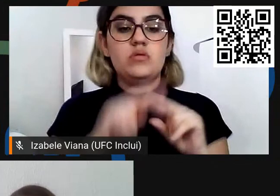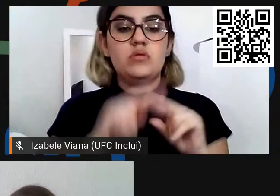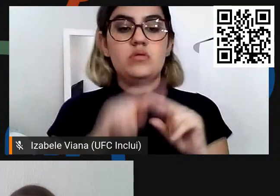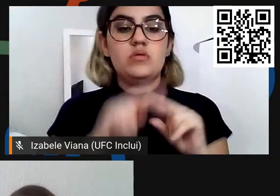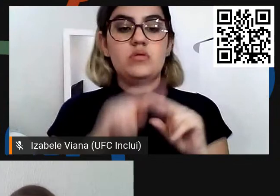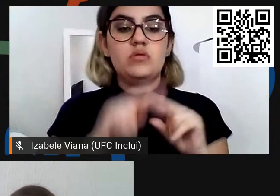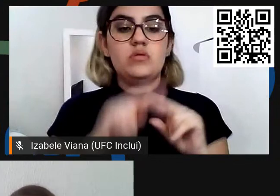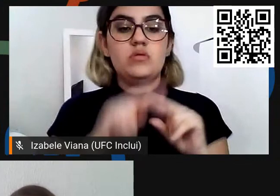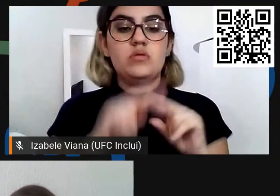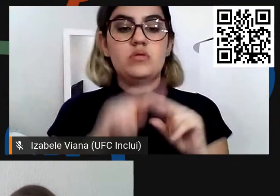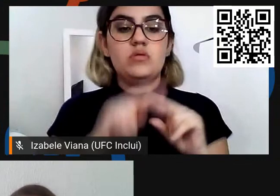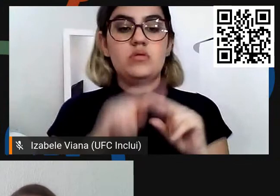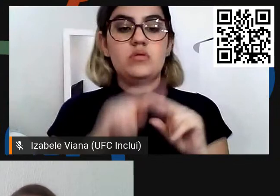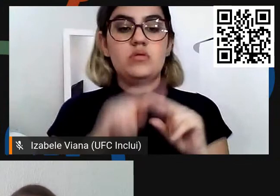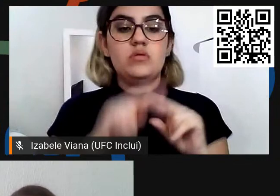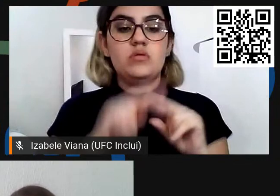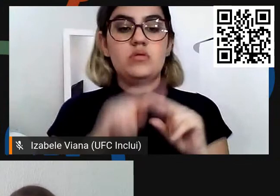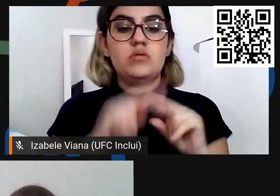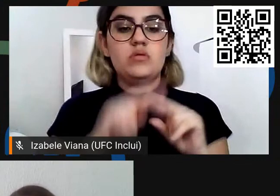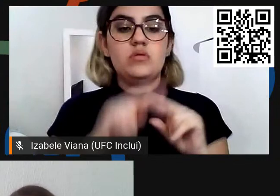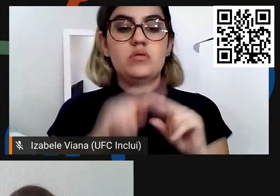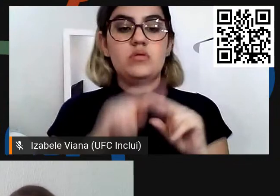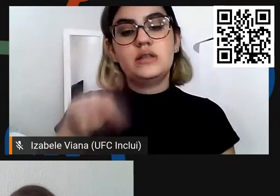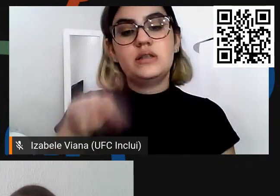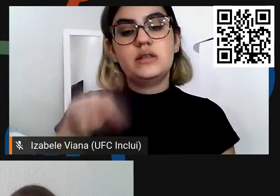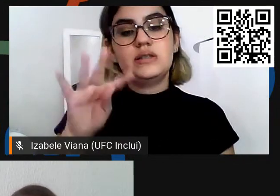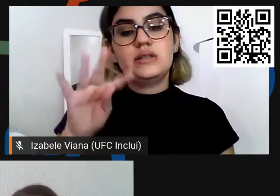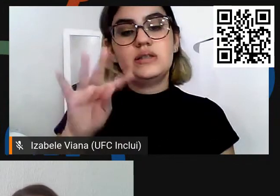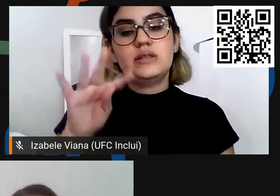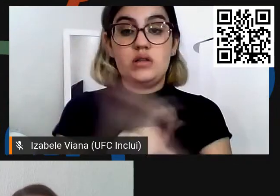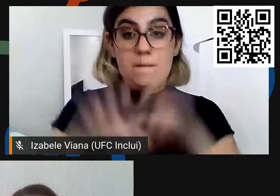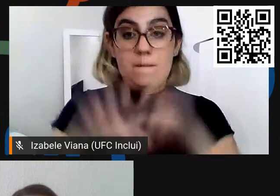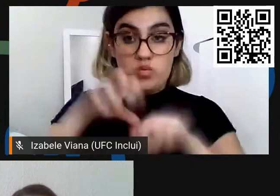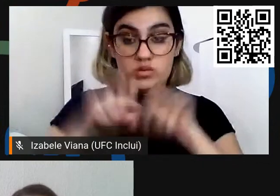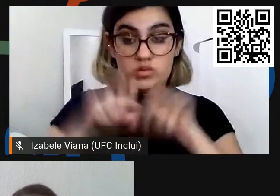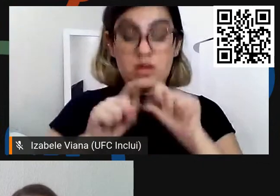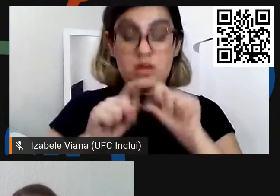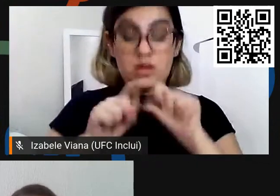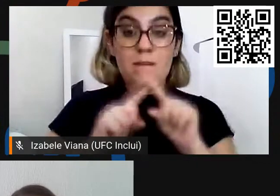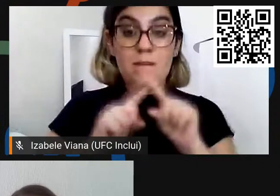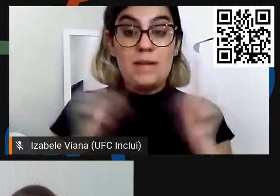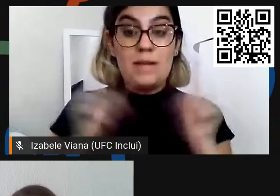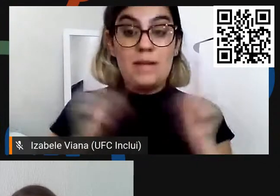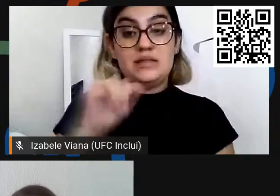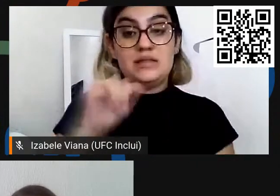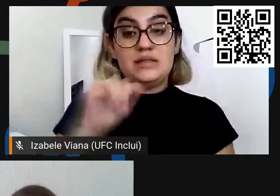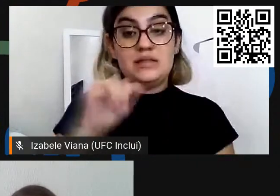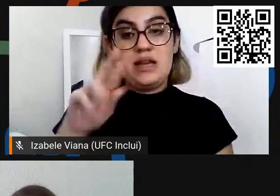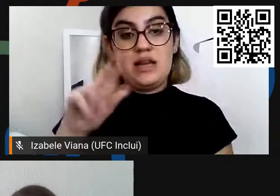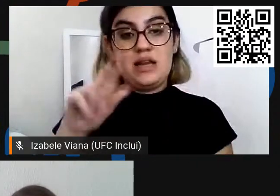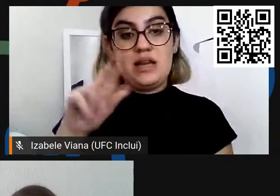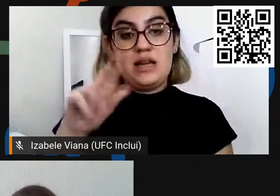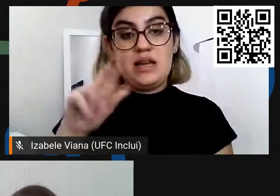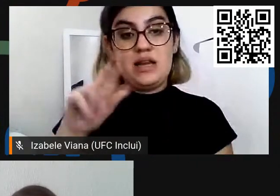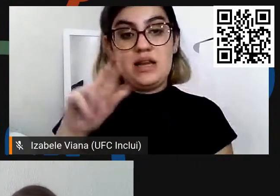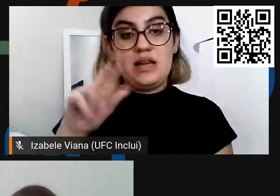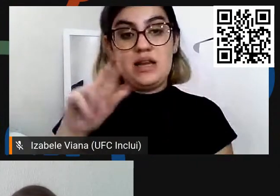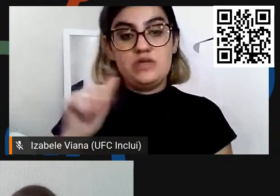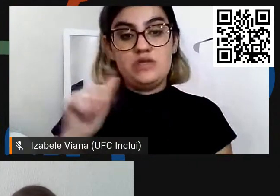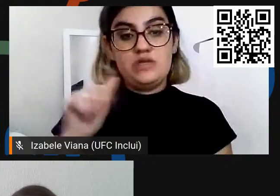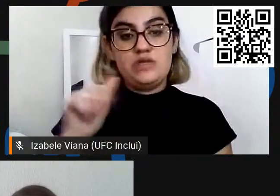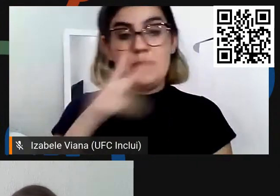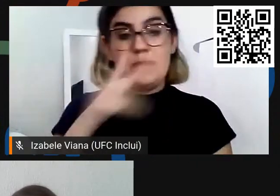uma da outra? É que a integrativa, ela não vai se limitar a um delineamento específico